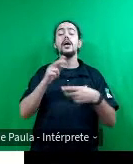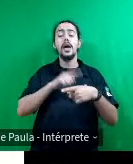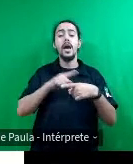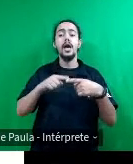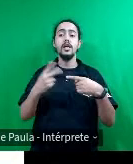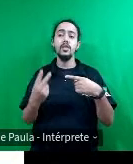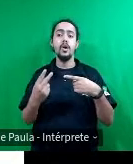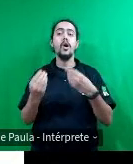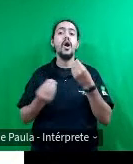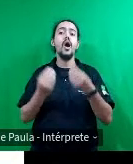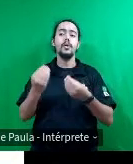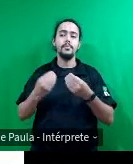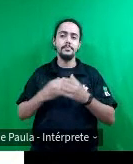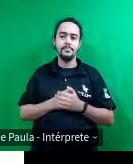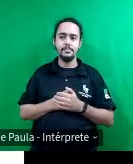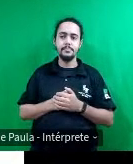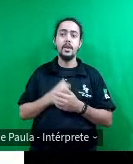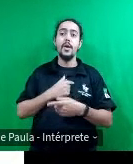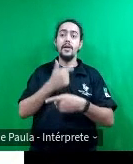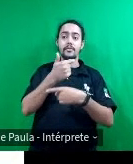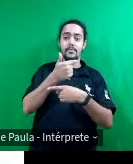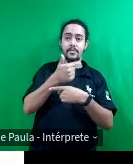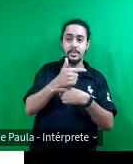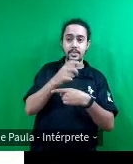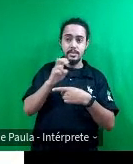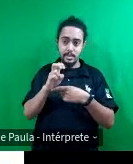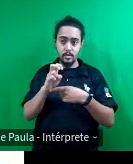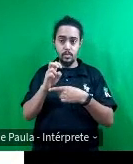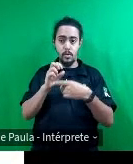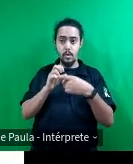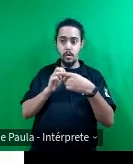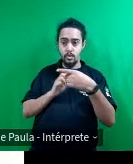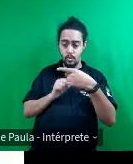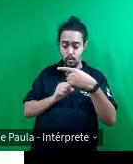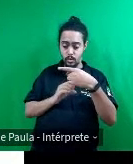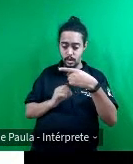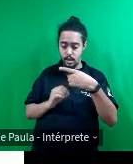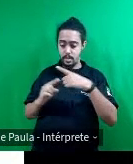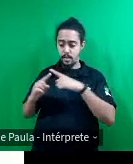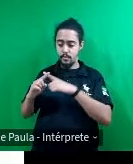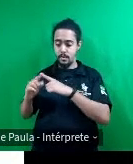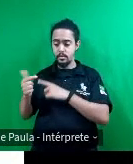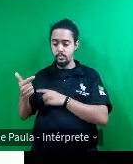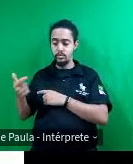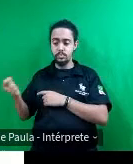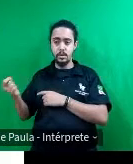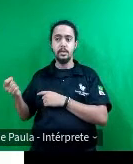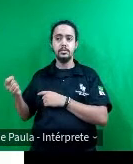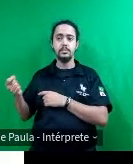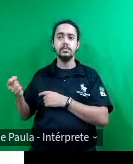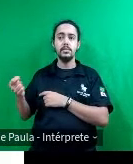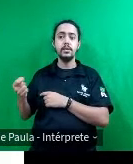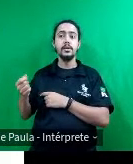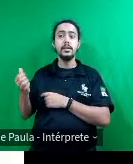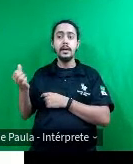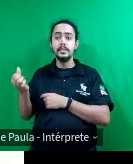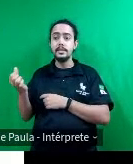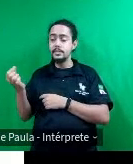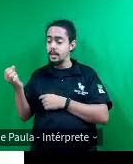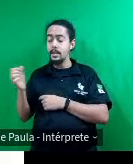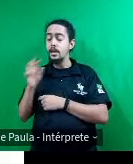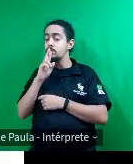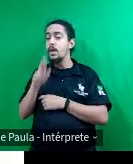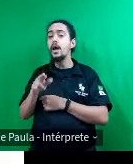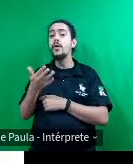da fonte. Vai ser igual a 62,5. 25 dividido por 80 vezes 200. E no R3, que é de 20